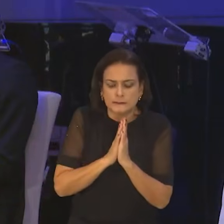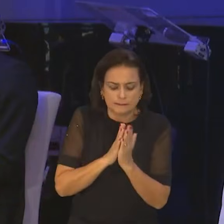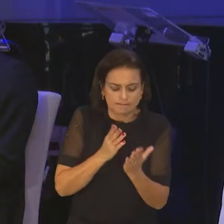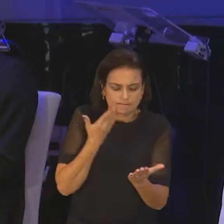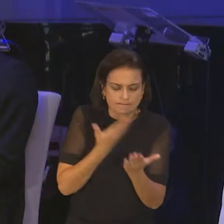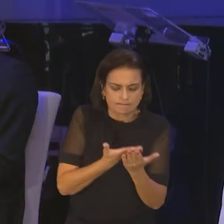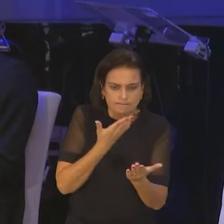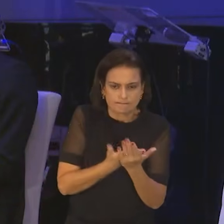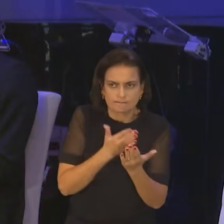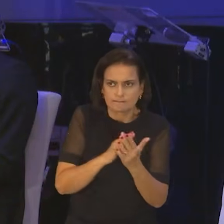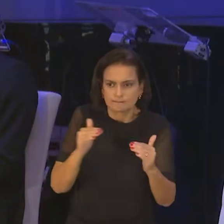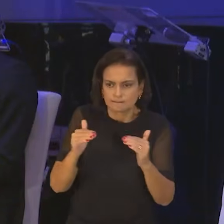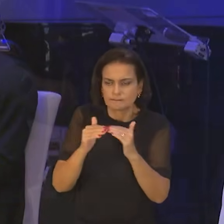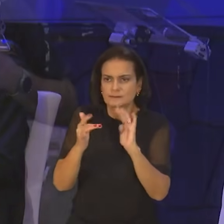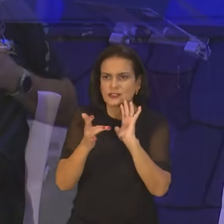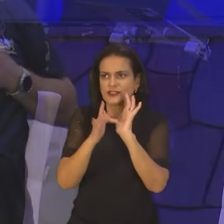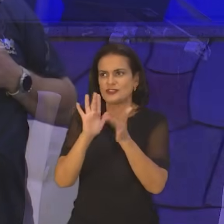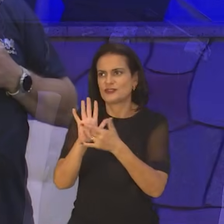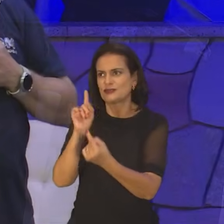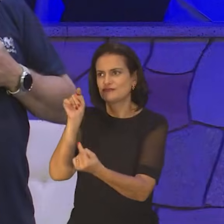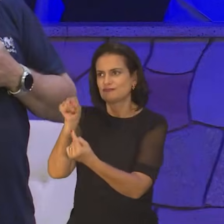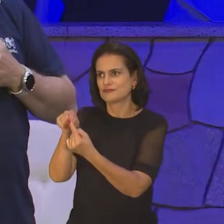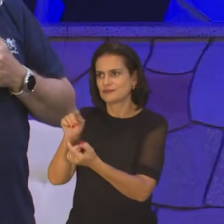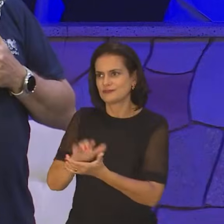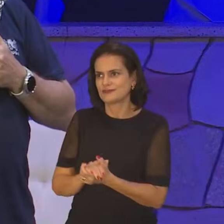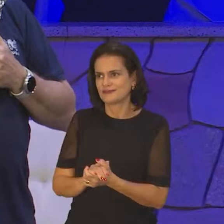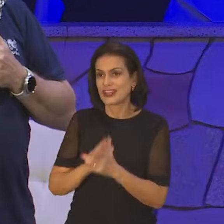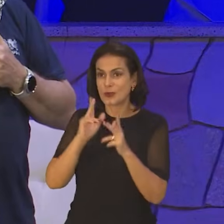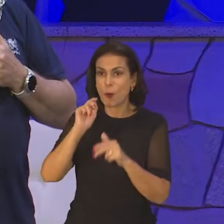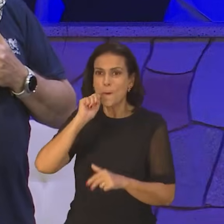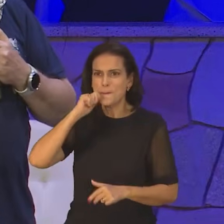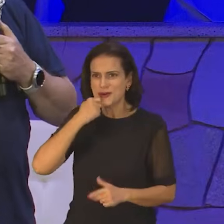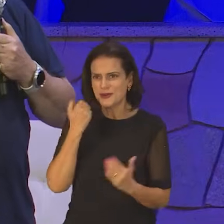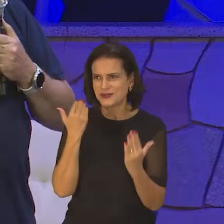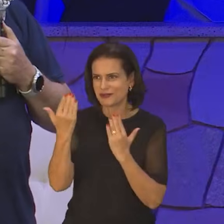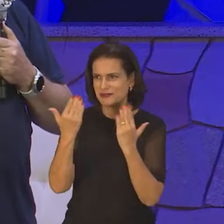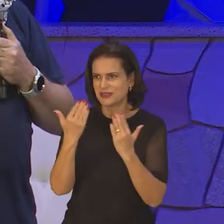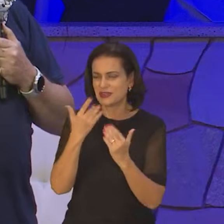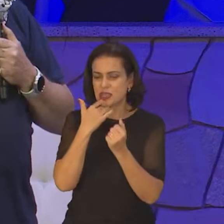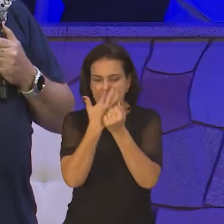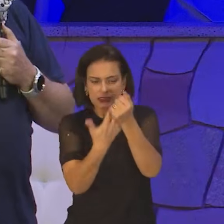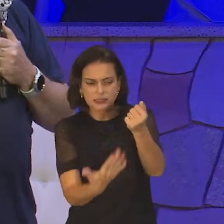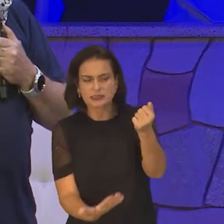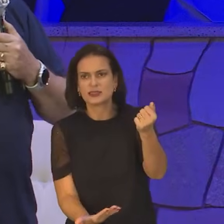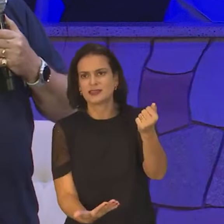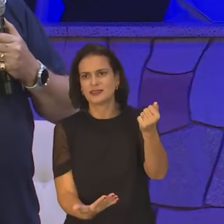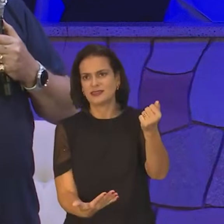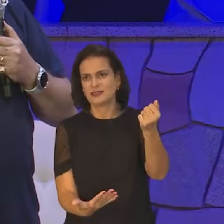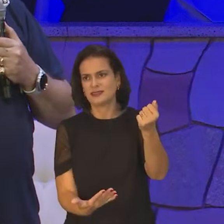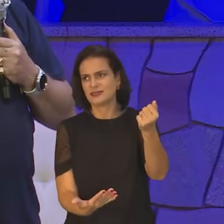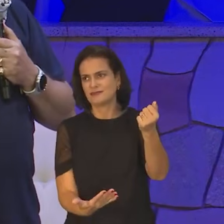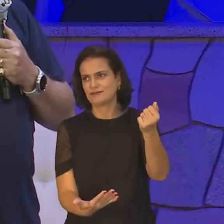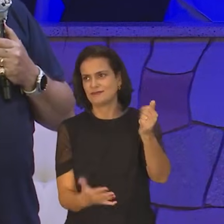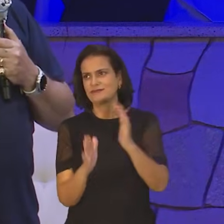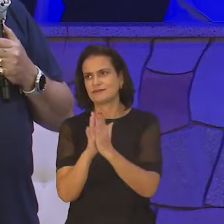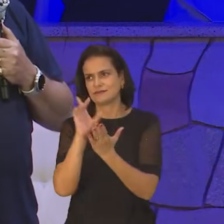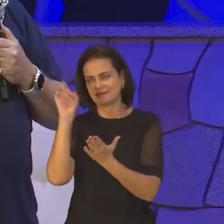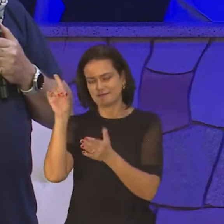Baseado na vida de Cristo, o pão e o sangue, por meio da